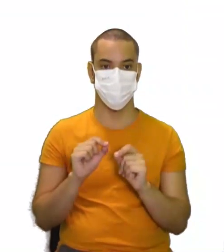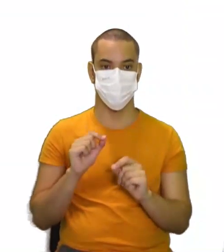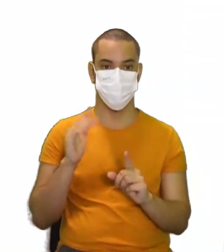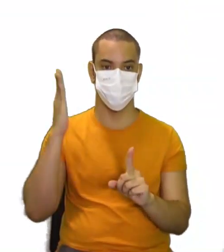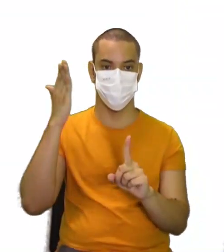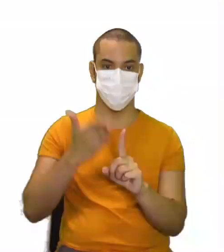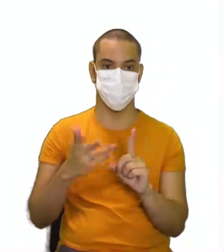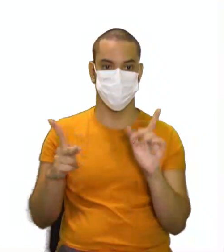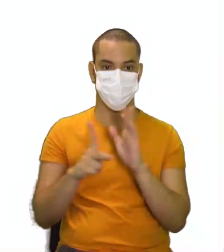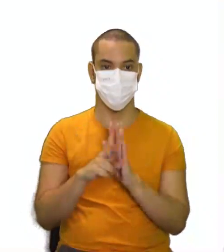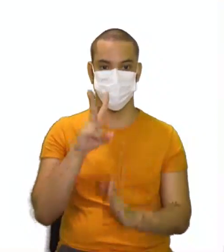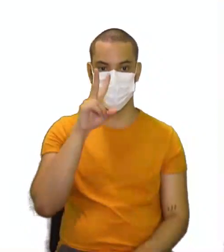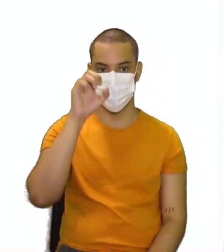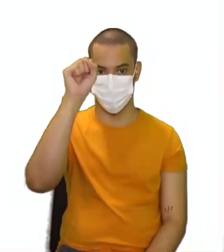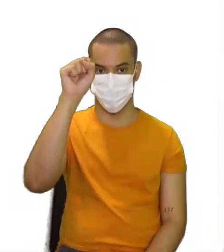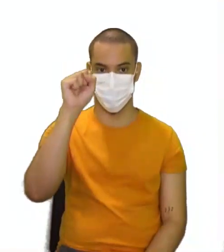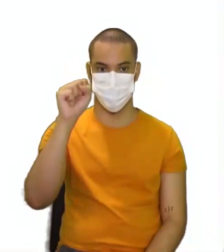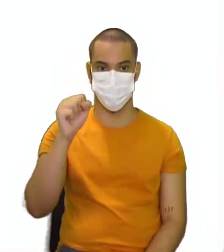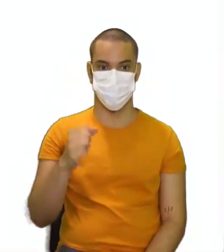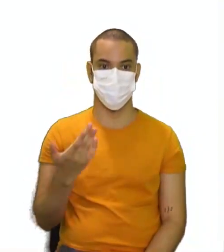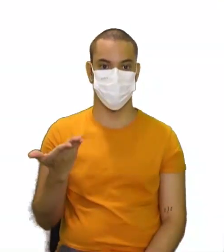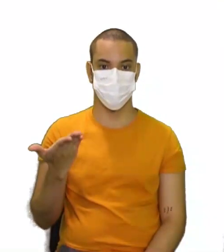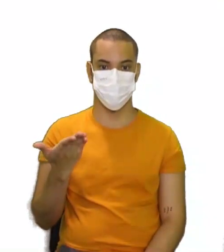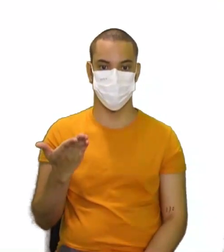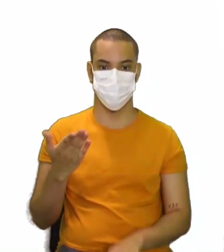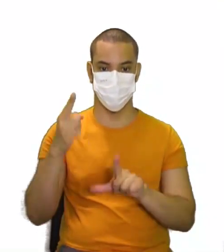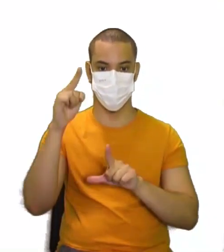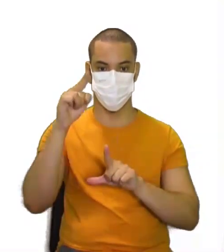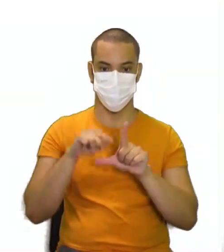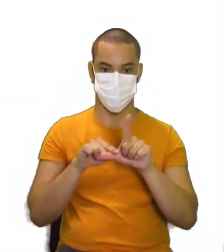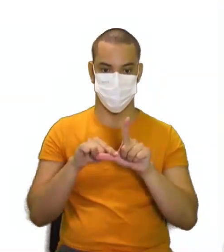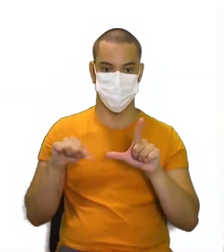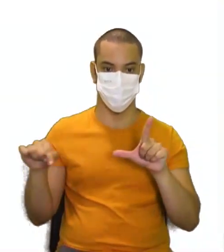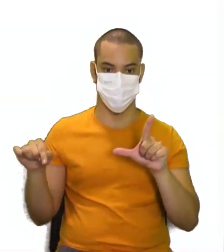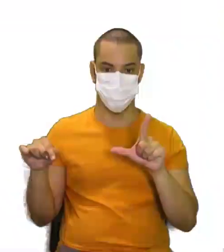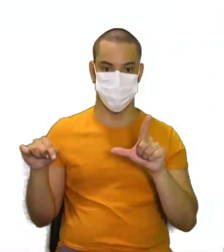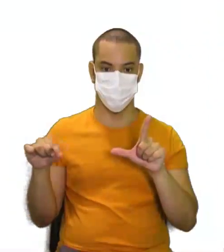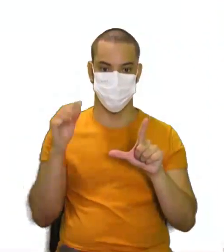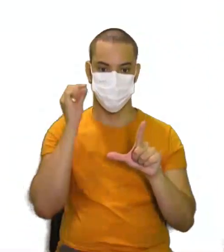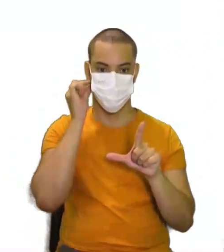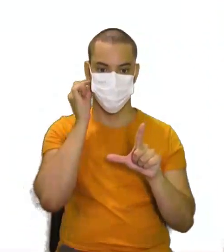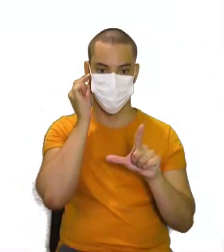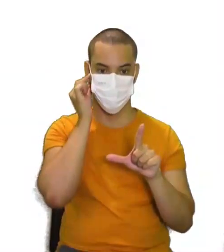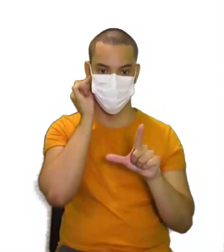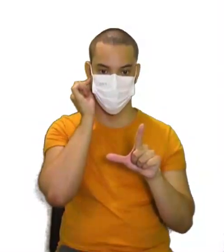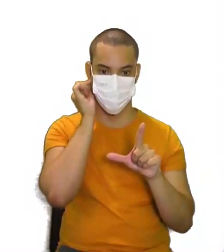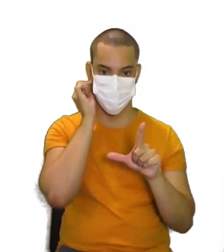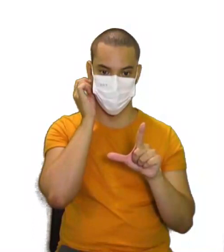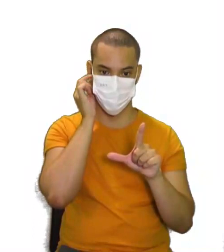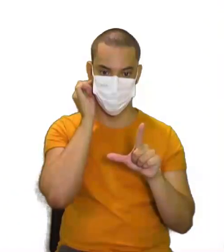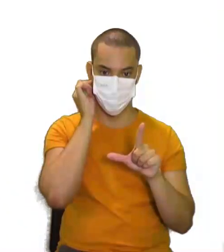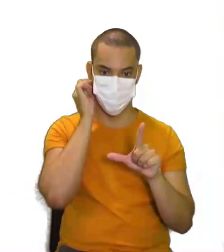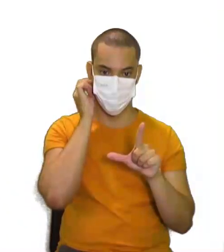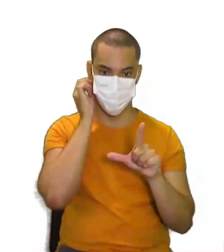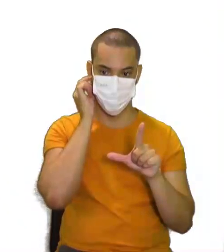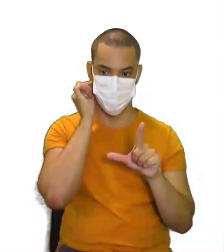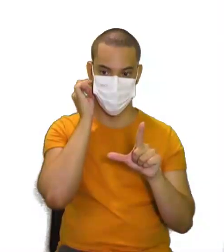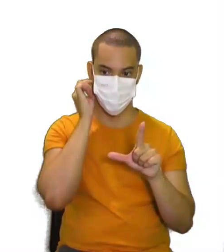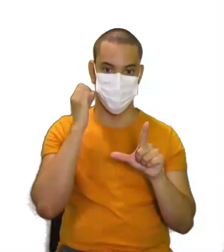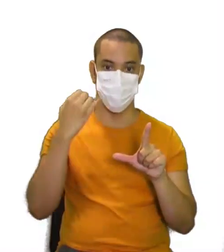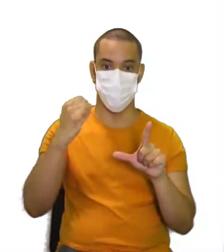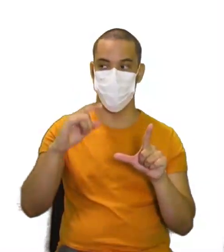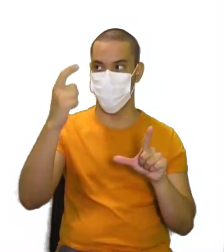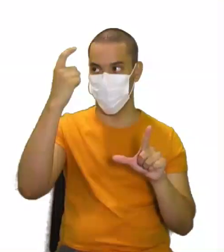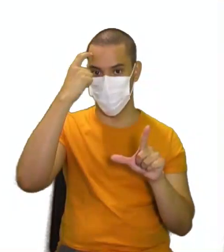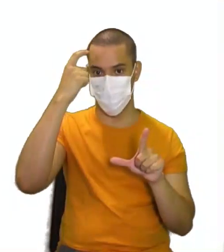da força magnética? Para baixo. Então, se você pensar que está entrando e a partícula, se você fizer, a